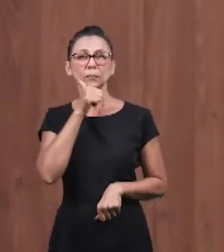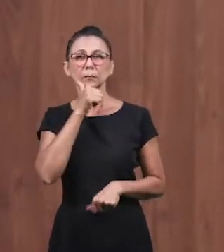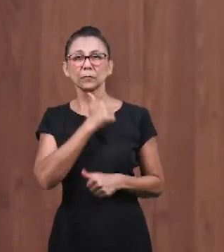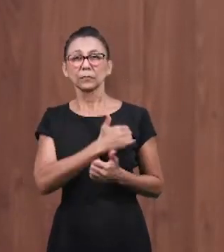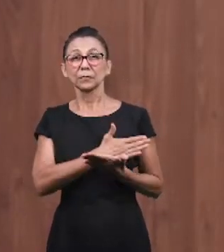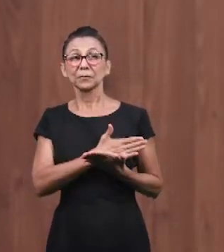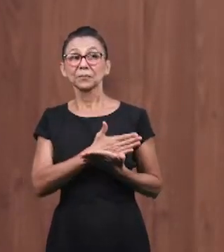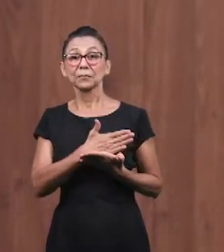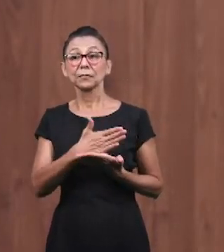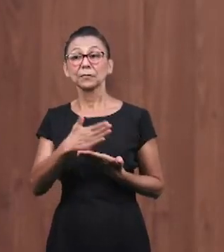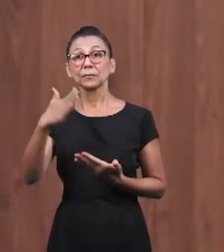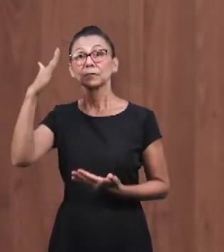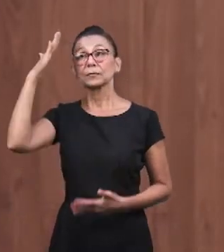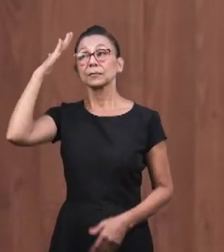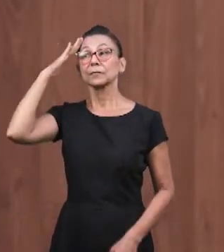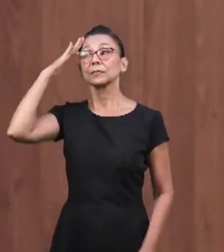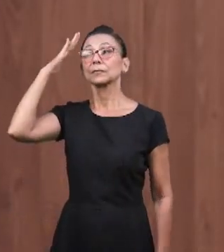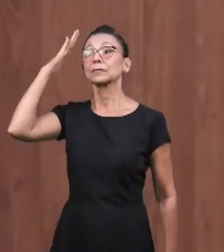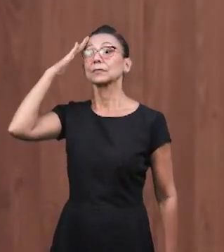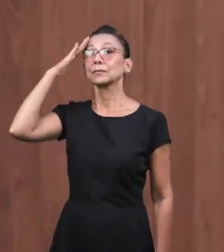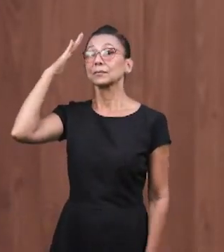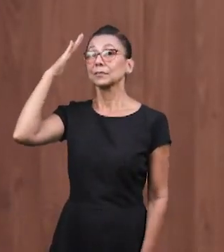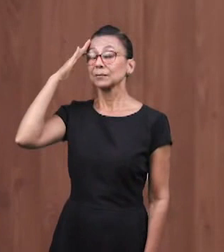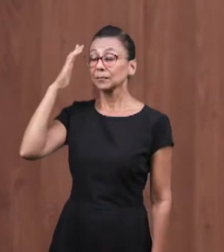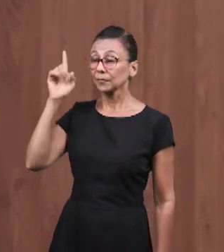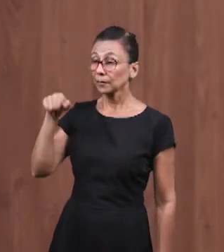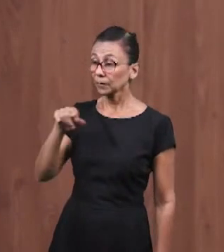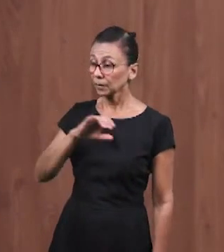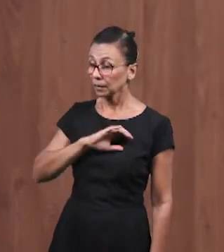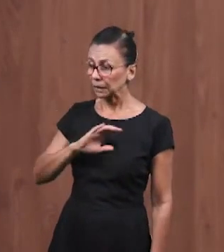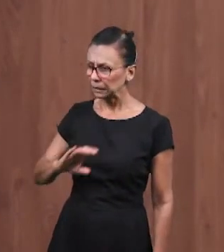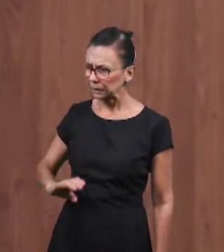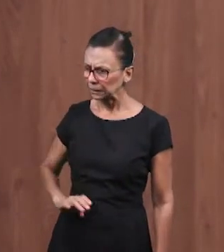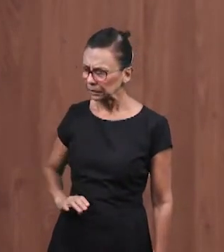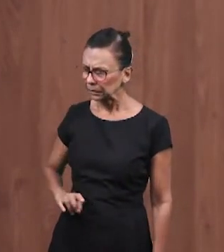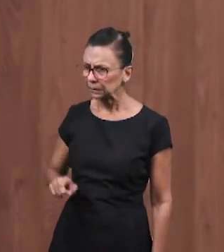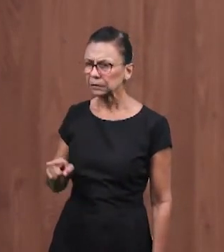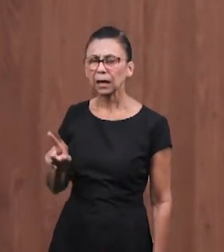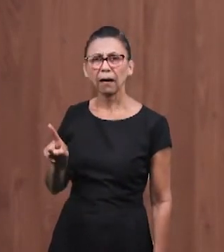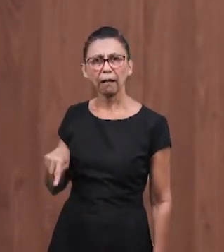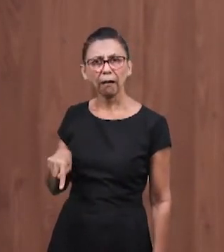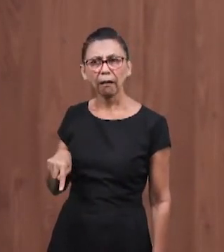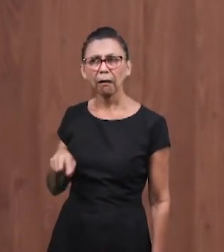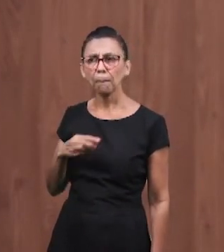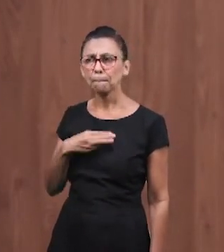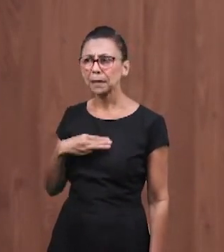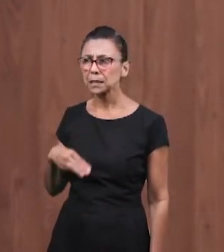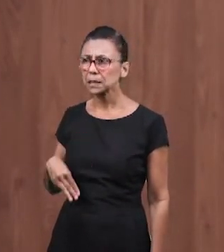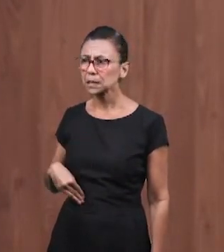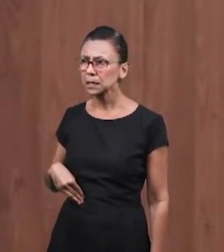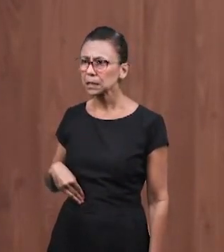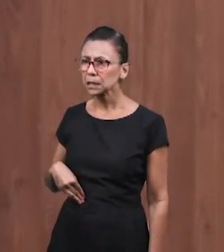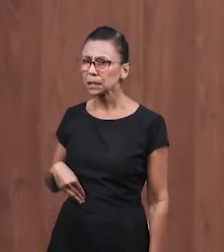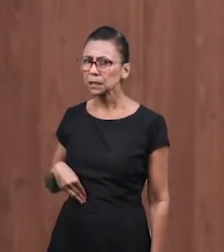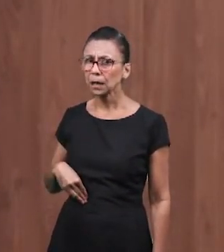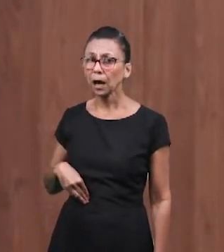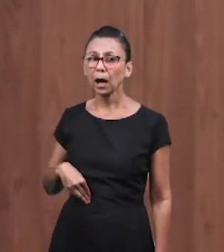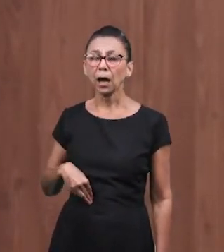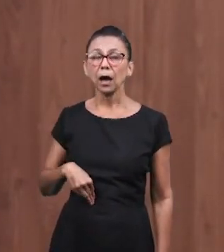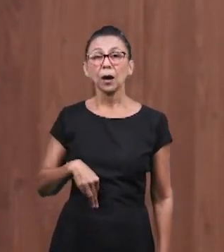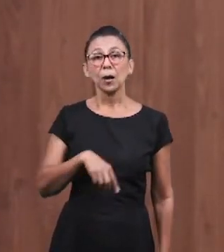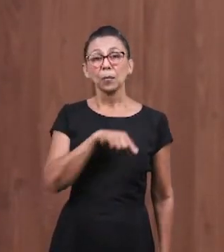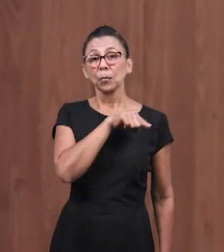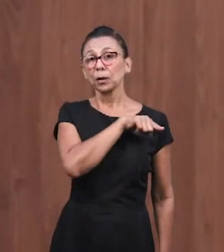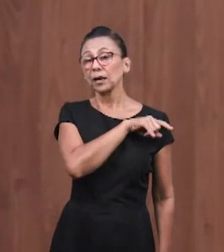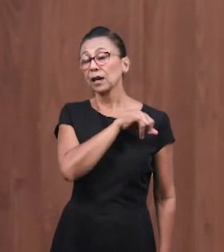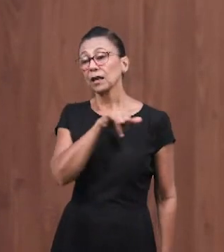estava começando a entender que ele era o Cristo, o Messias. E ela disse, não, mas quando o Messias vier,